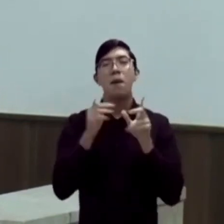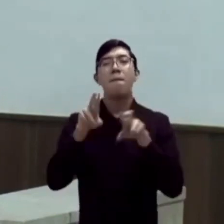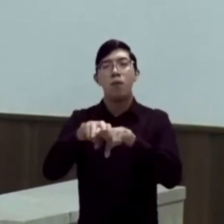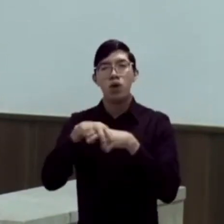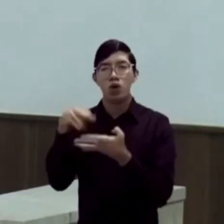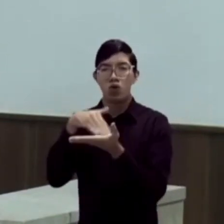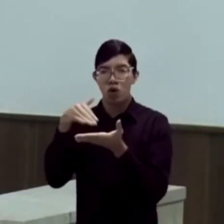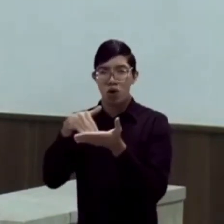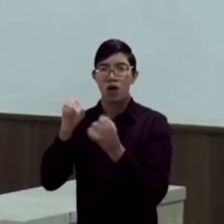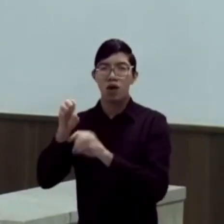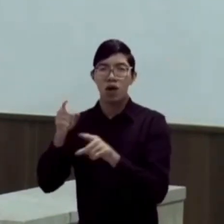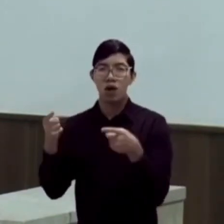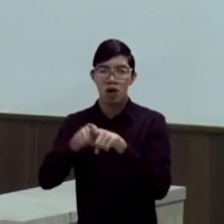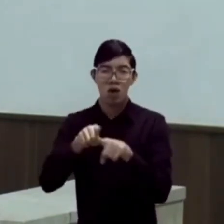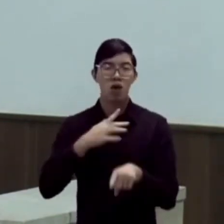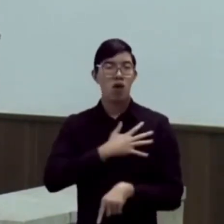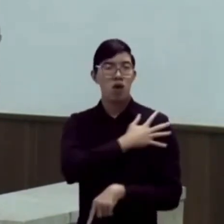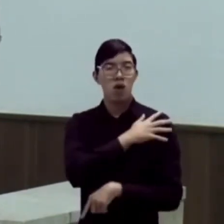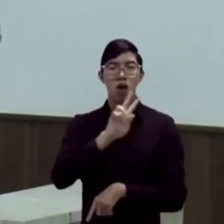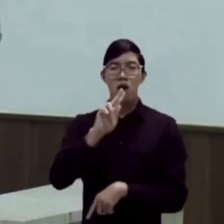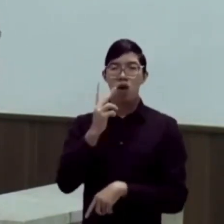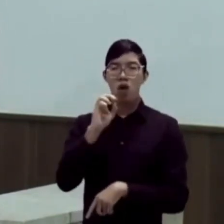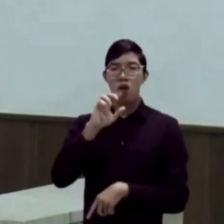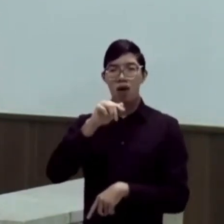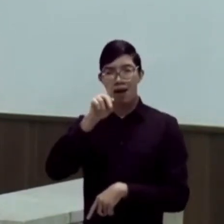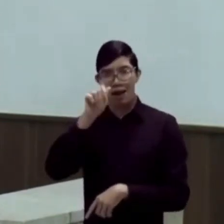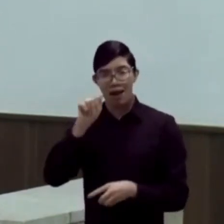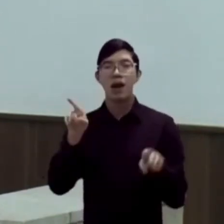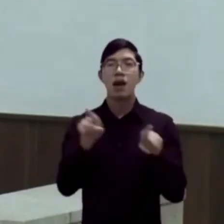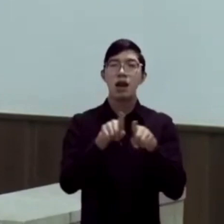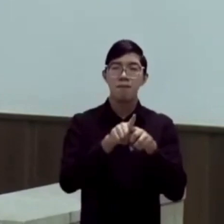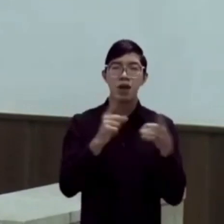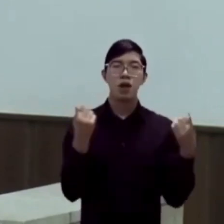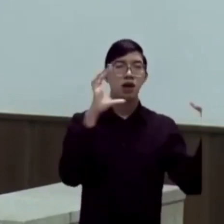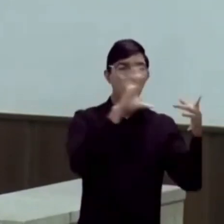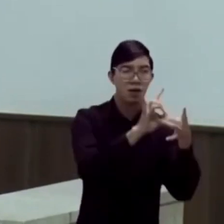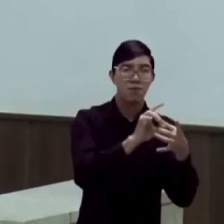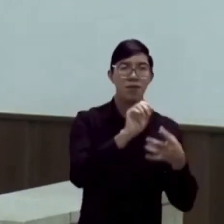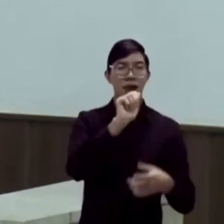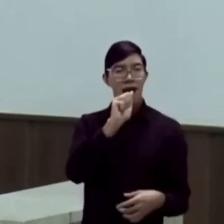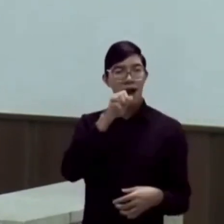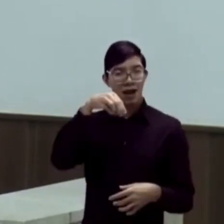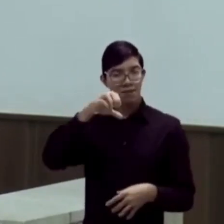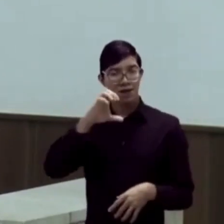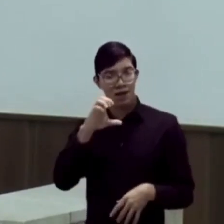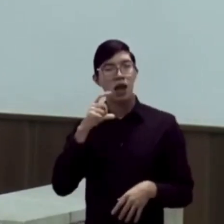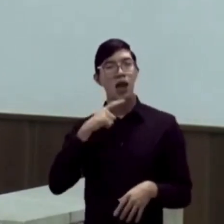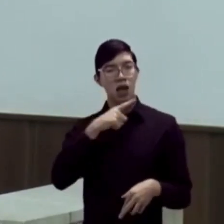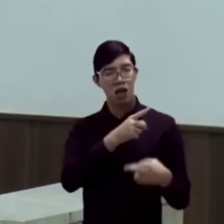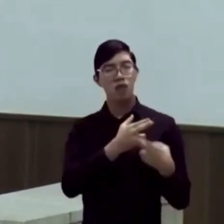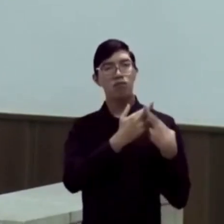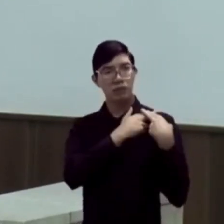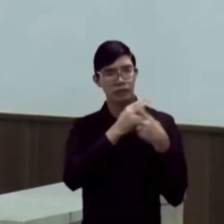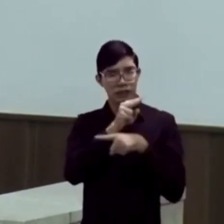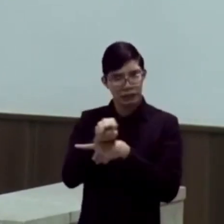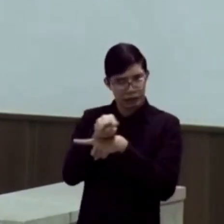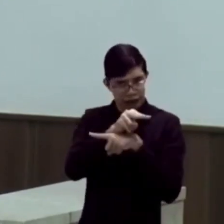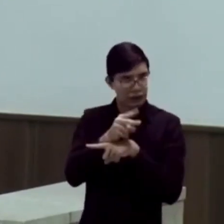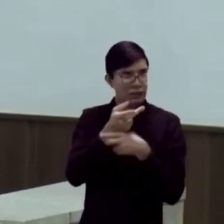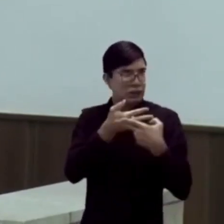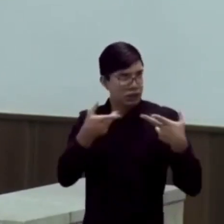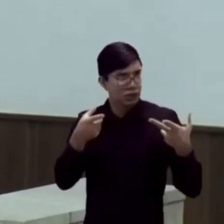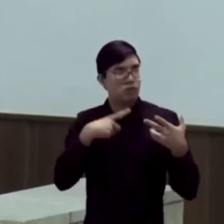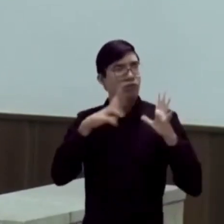Holanda, junto com a MC, que já tem esse sistema de vídeo monitoramento também bastante organizado, para que a gente